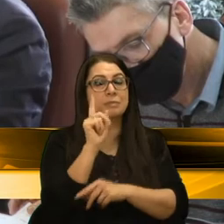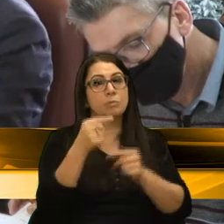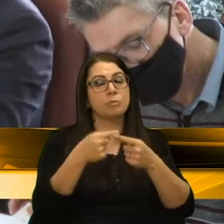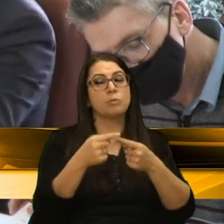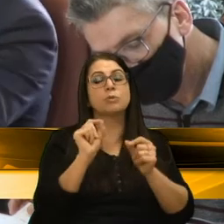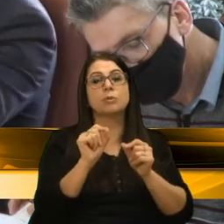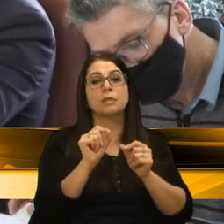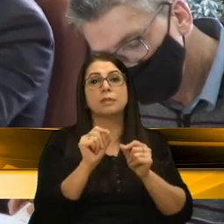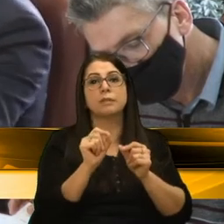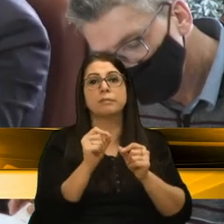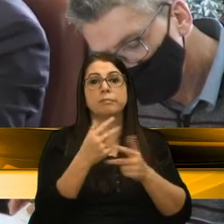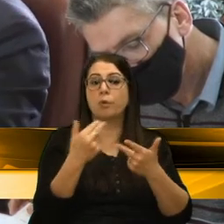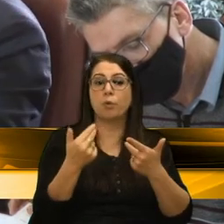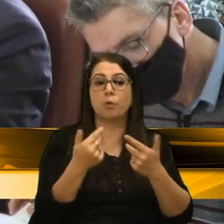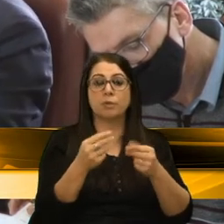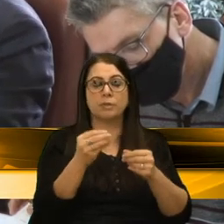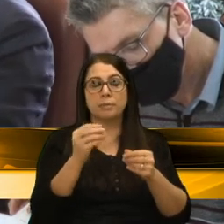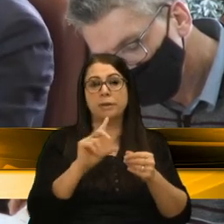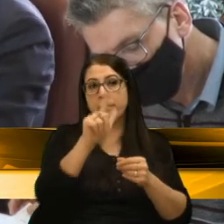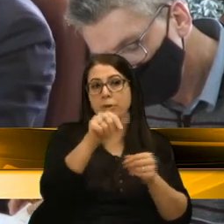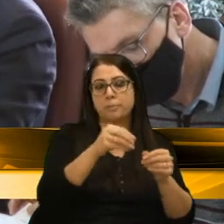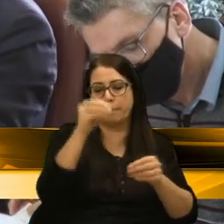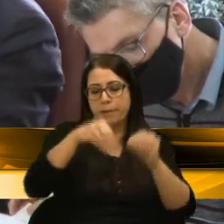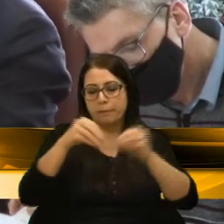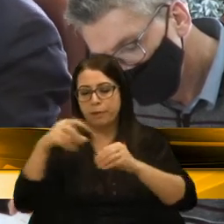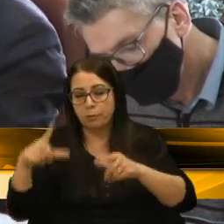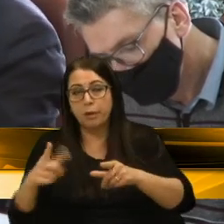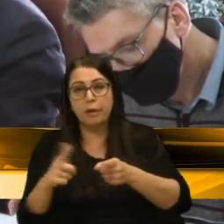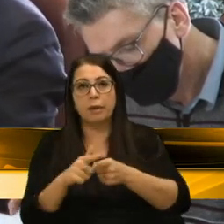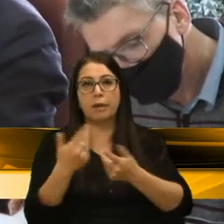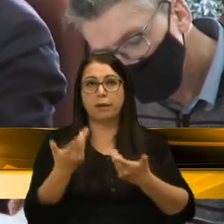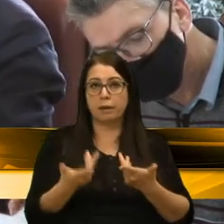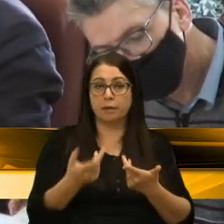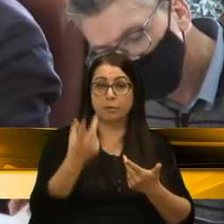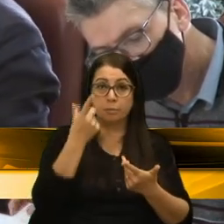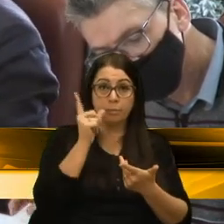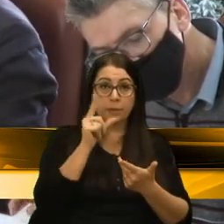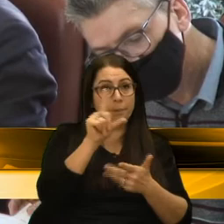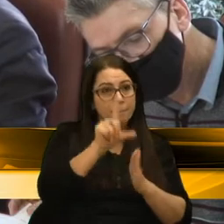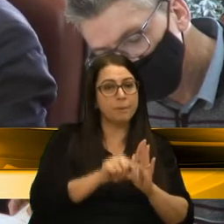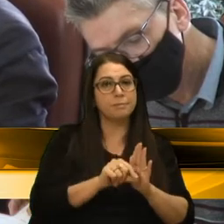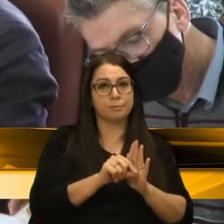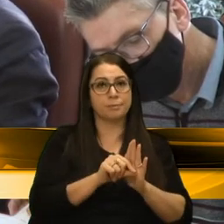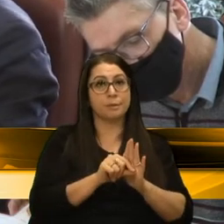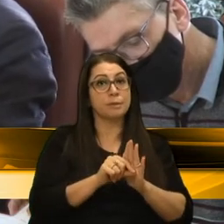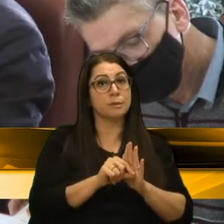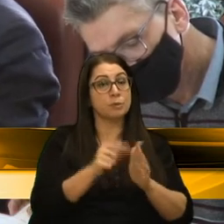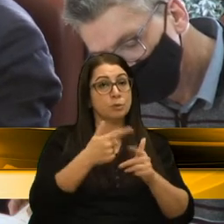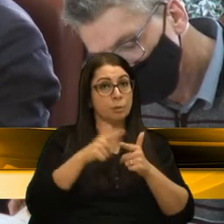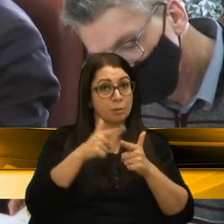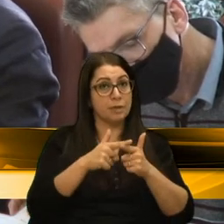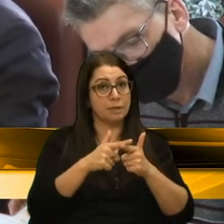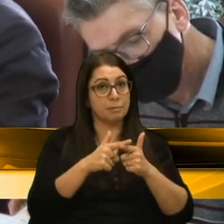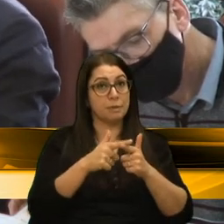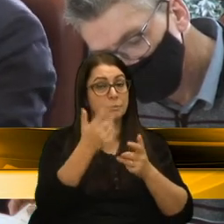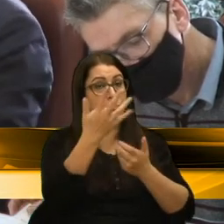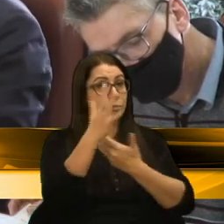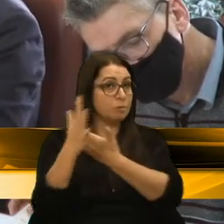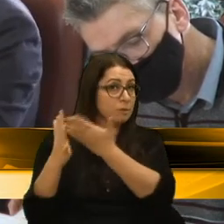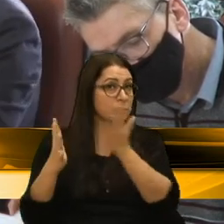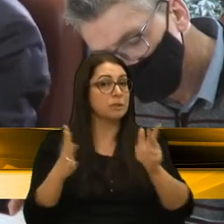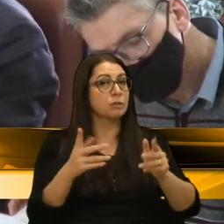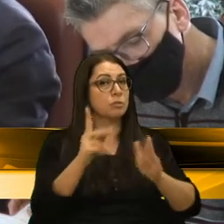quê? Alguma medida compensatória, né, ou mitigatória para minimizar os efeitos, né, os impactos ao meio ambiente. Então, um